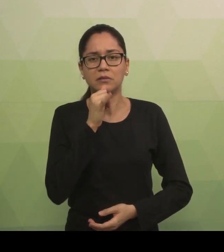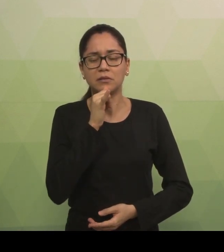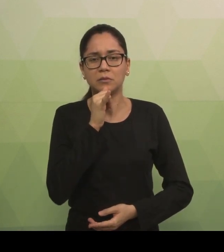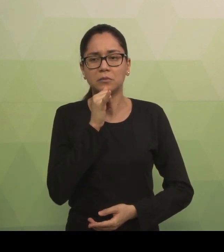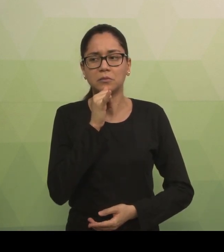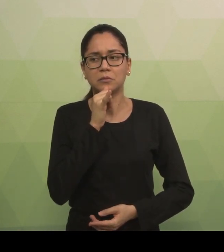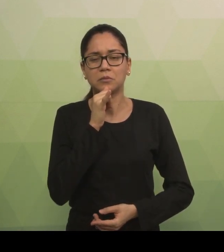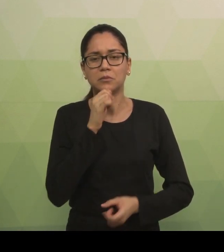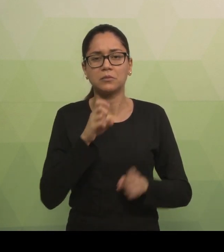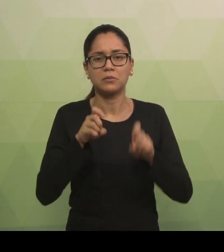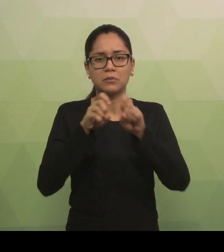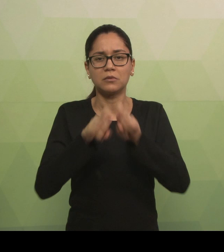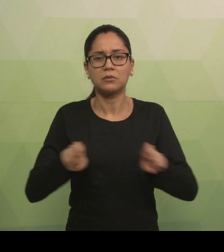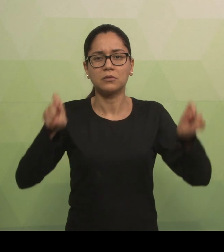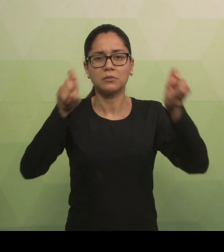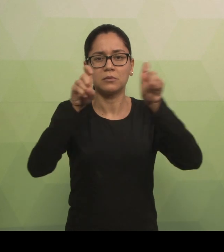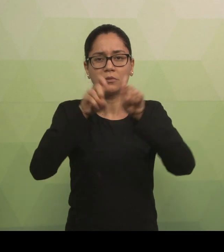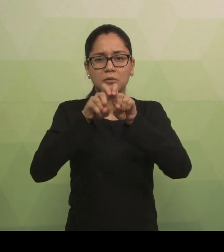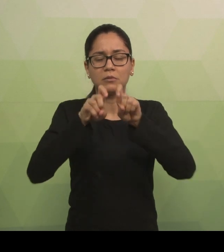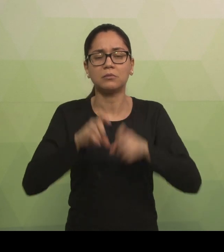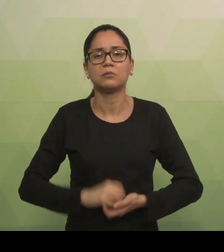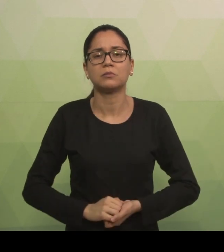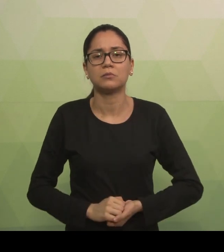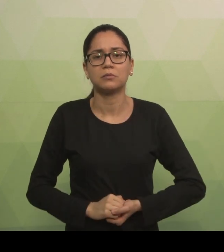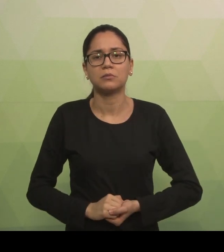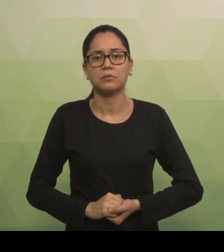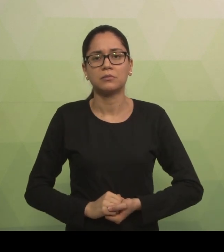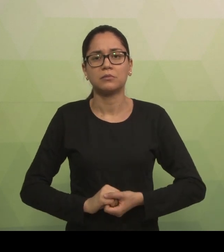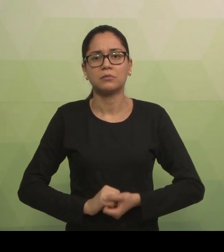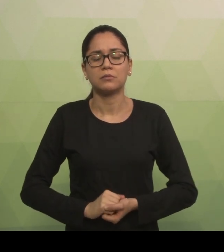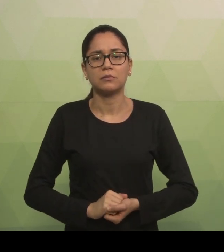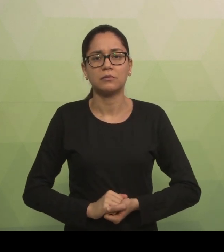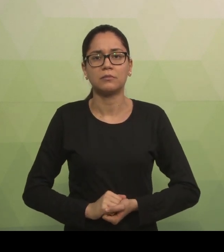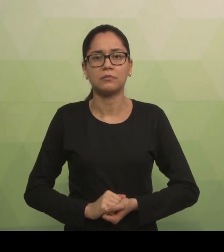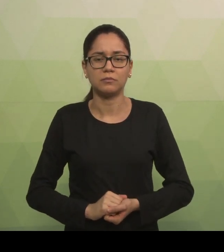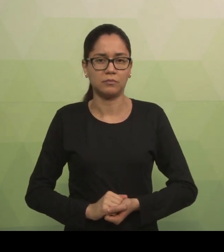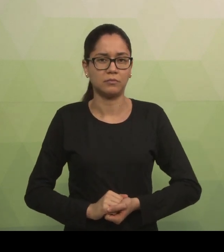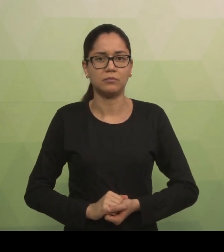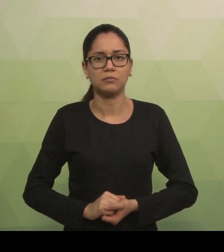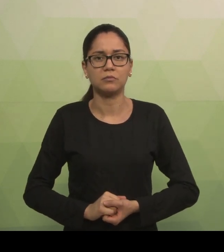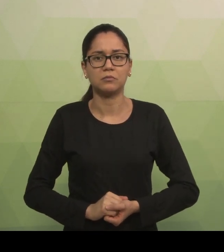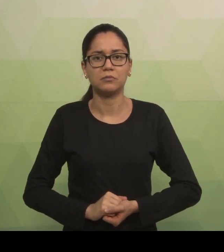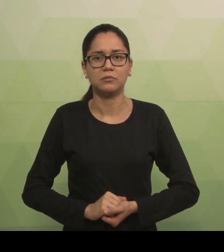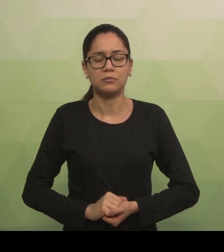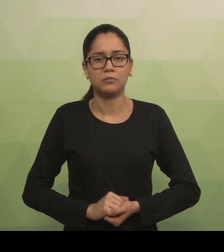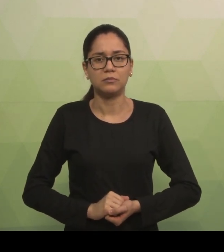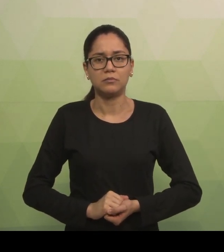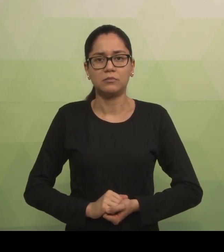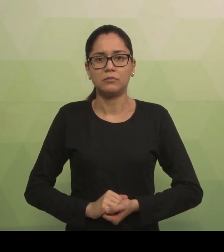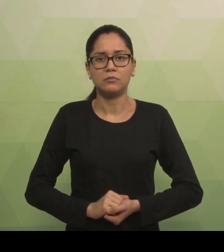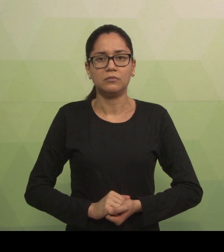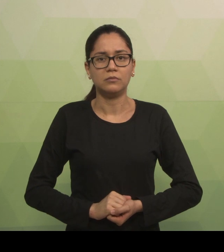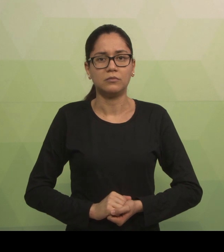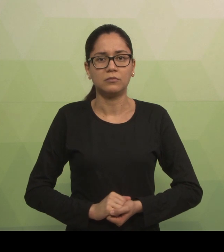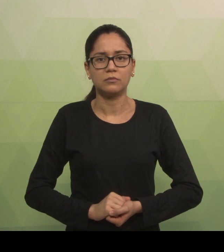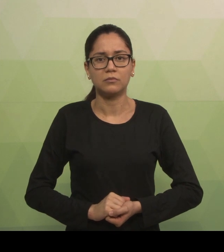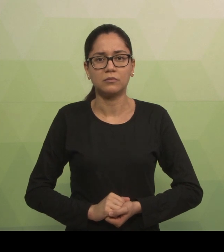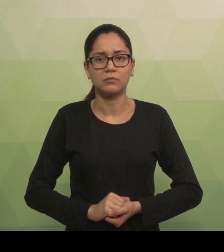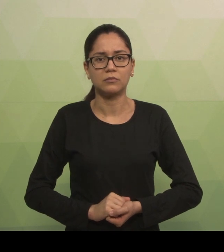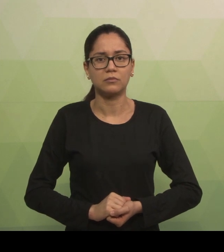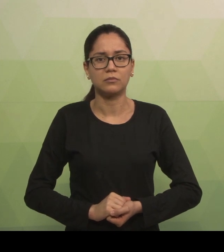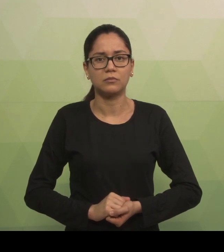ergonômicas, como distância da tela, posição dos braços, apoio para os pés e posturas das costas,